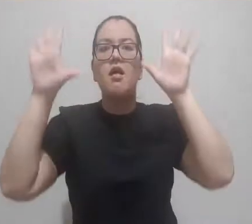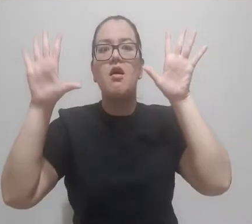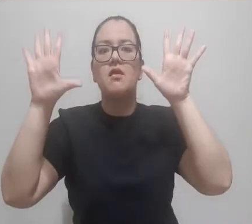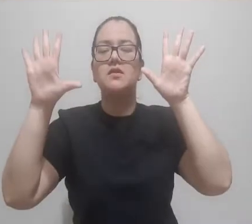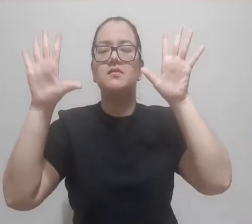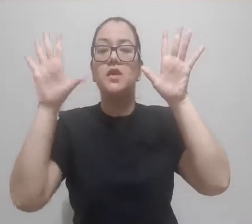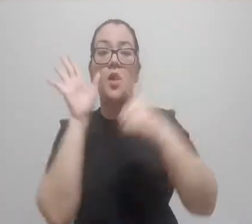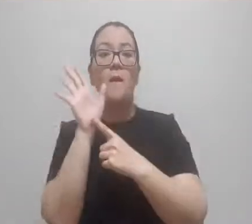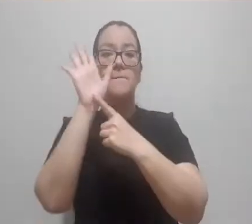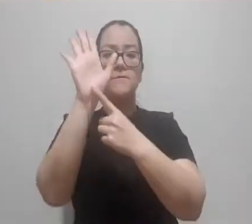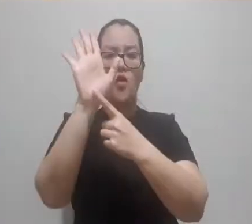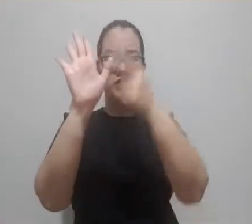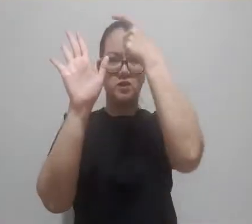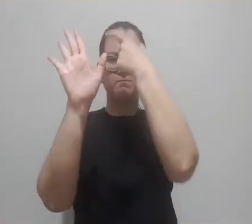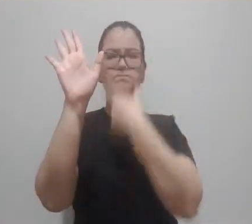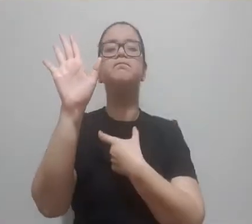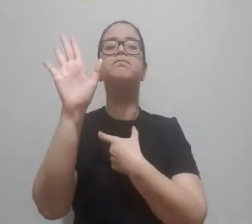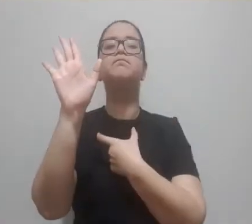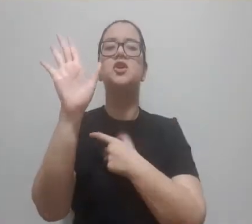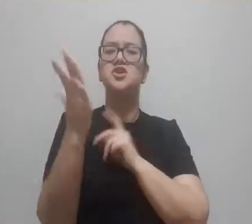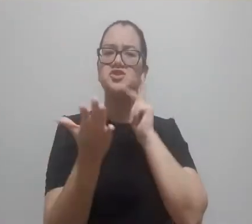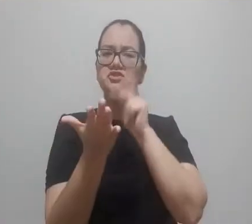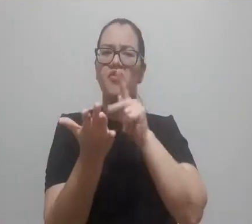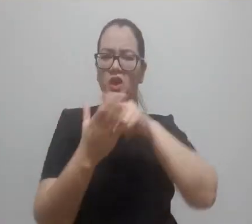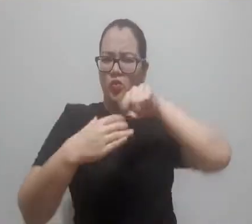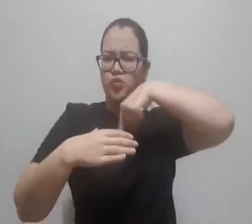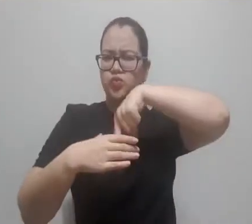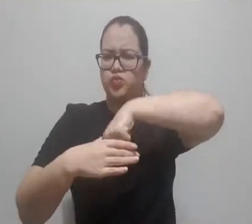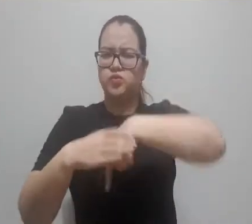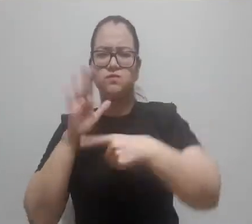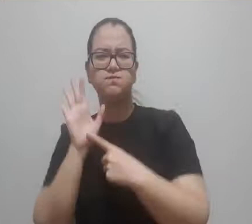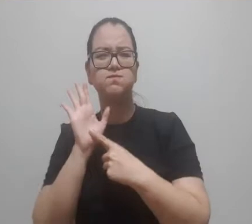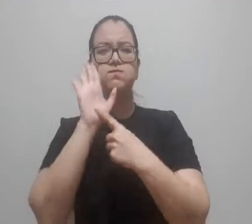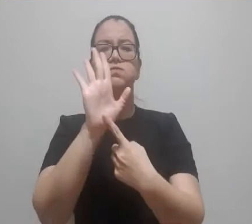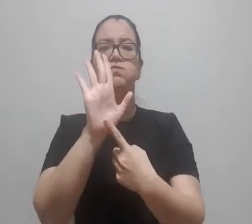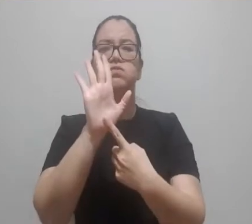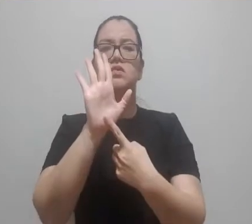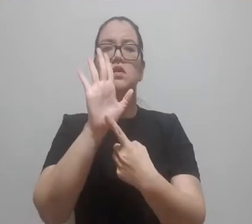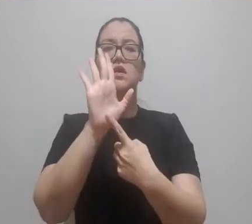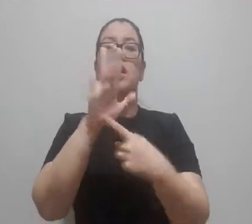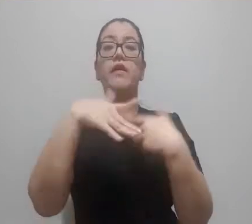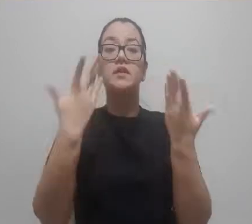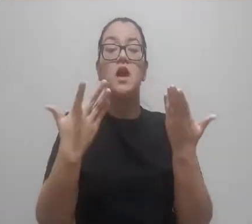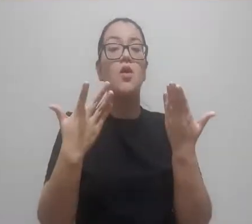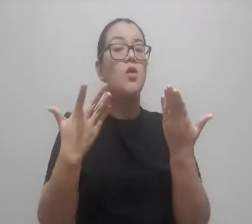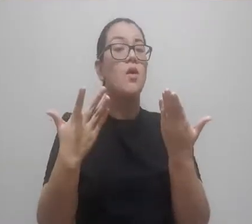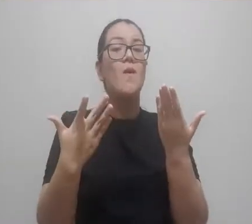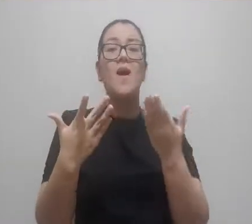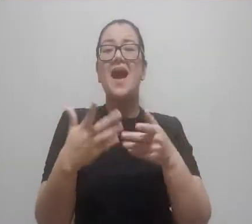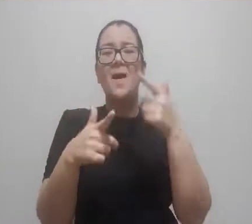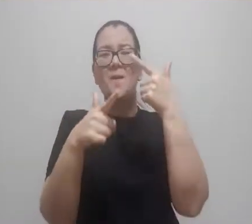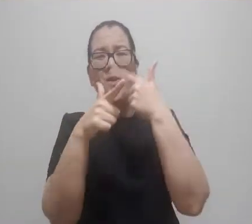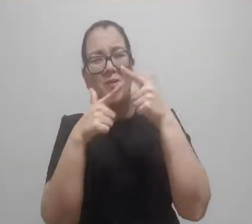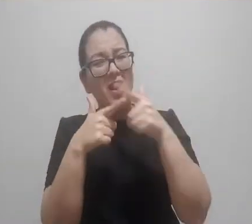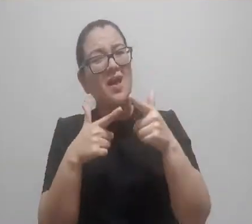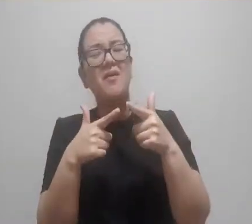quem somos, e eu penso que nada melhor para mostrarmos quem somos, especialmente nesse momento.